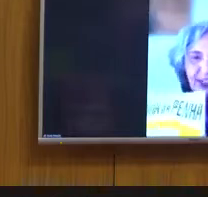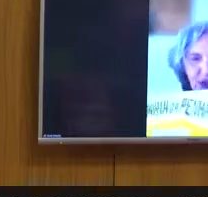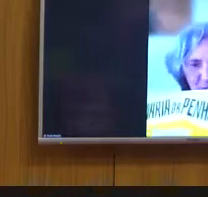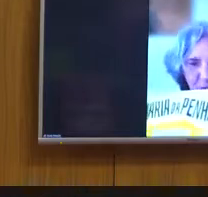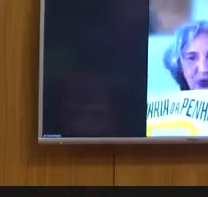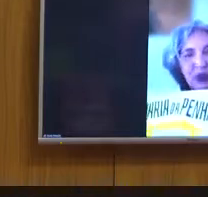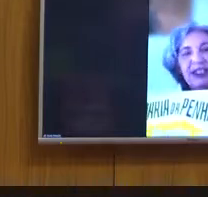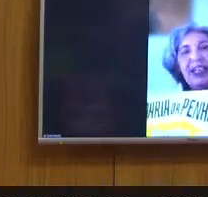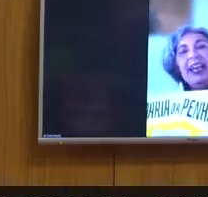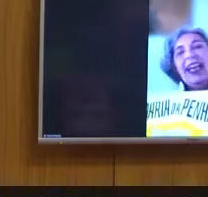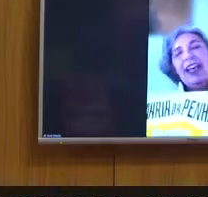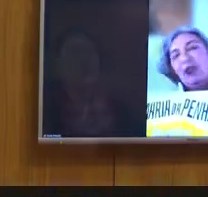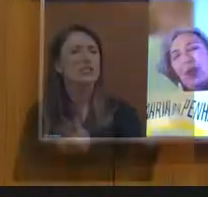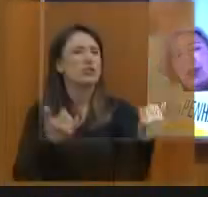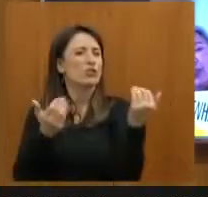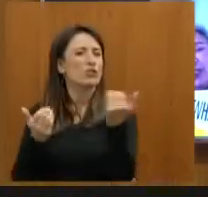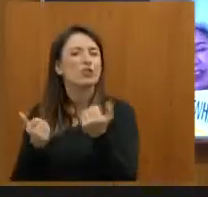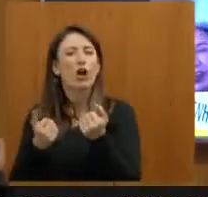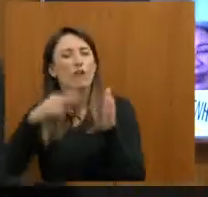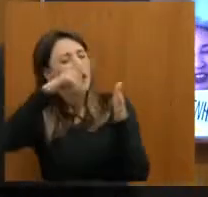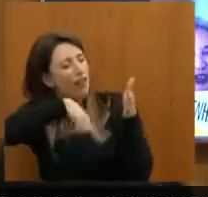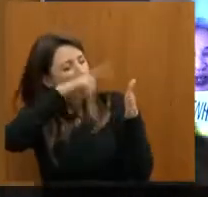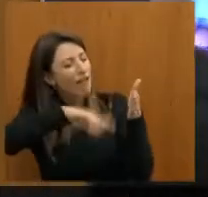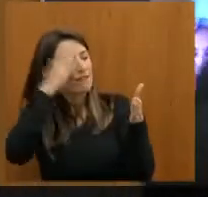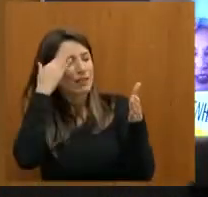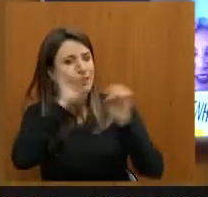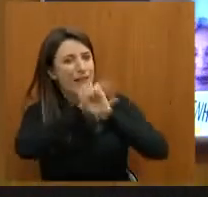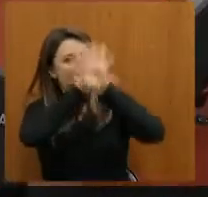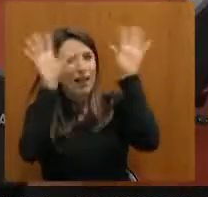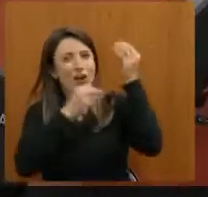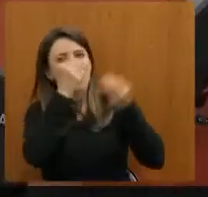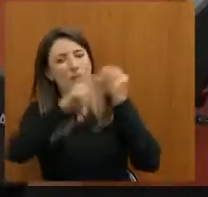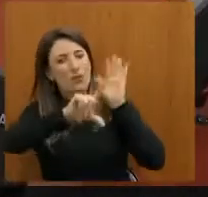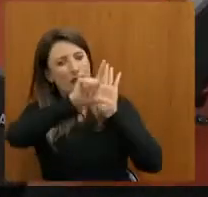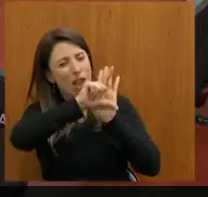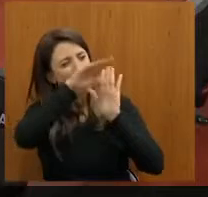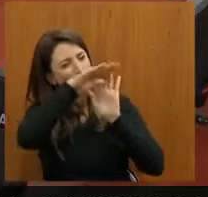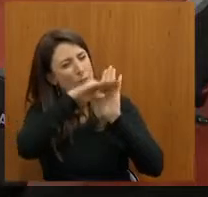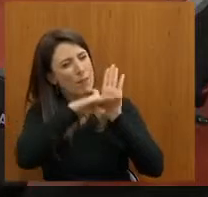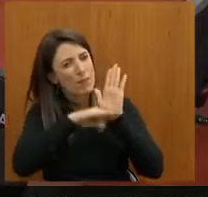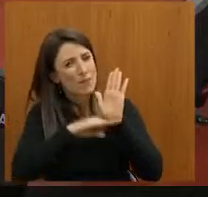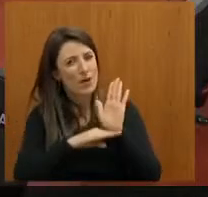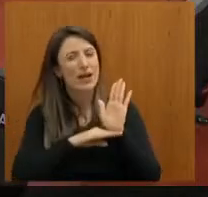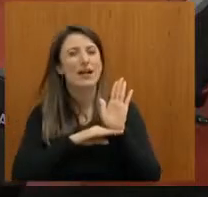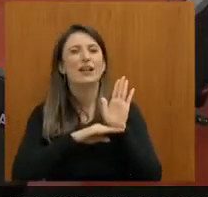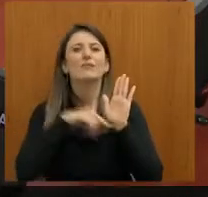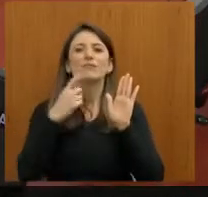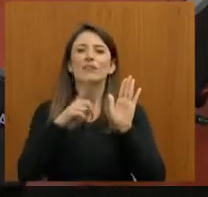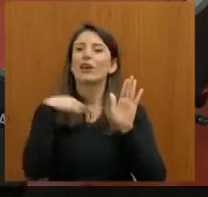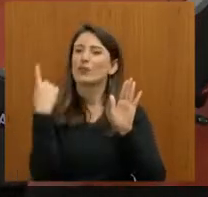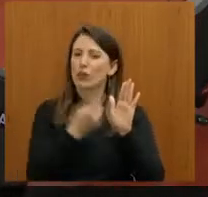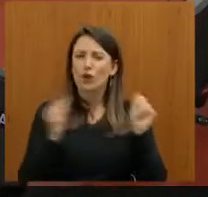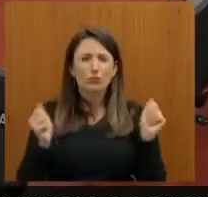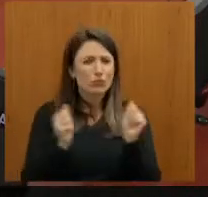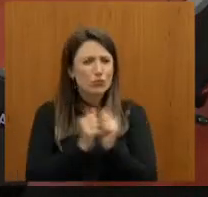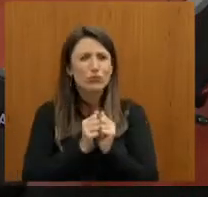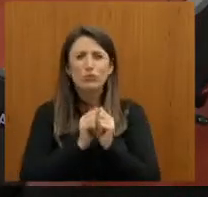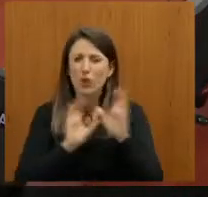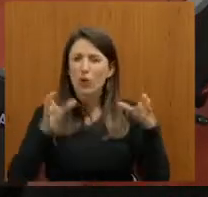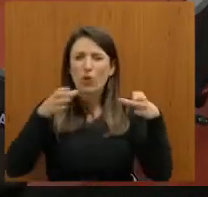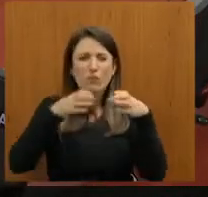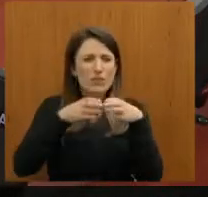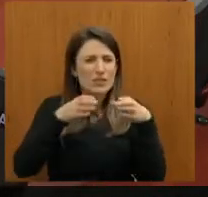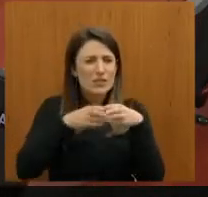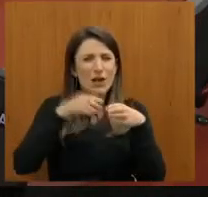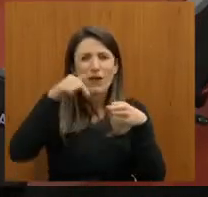que a gente possa juntos é com a comissão aí de educação da Assembleia escola do legislativo da Assembleia vida